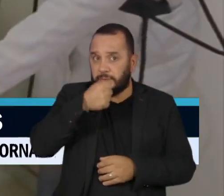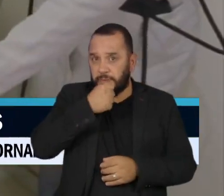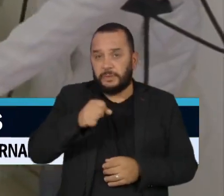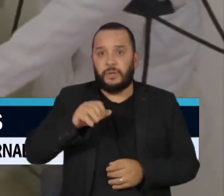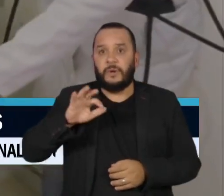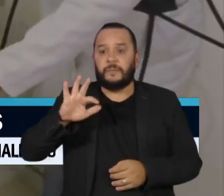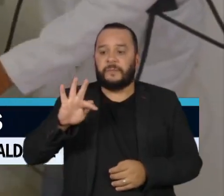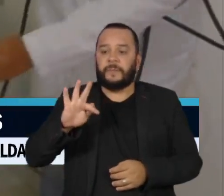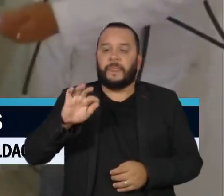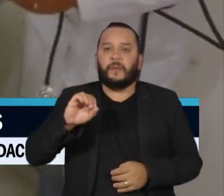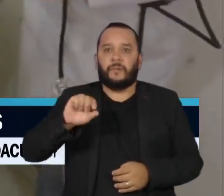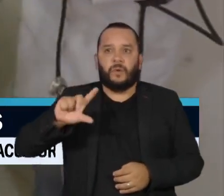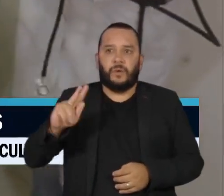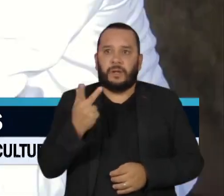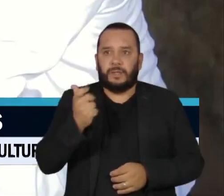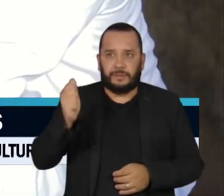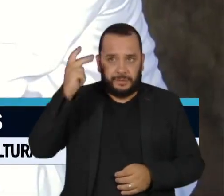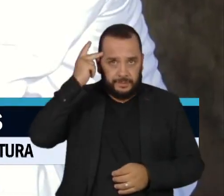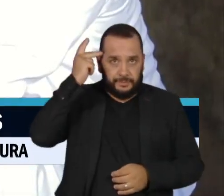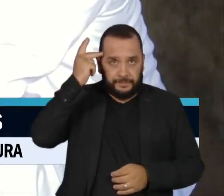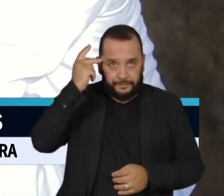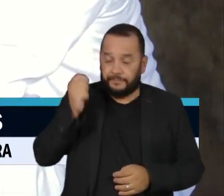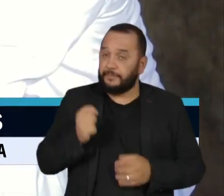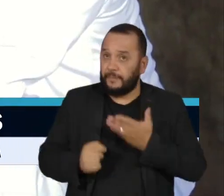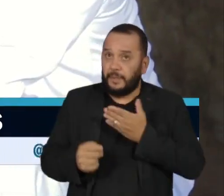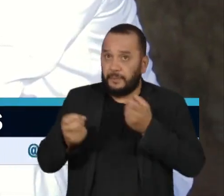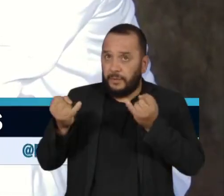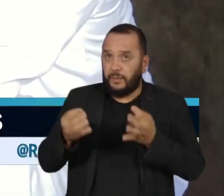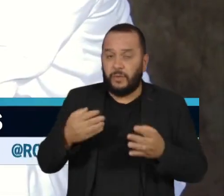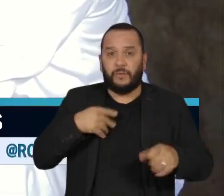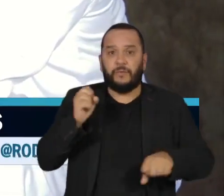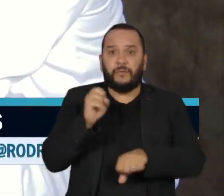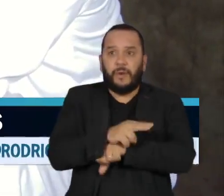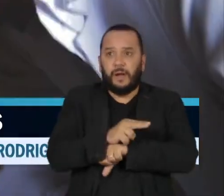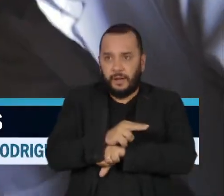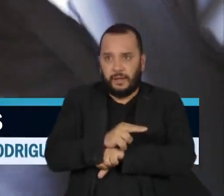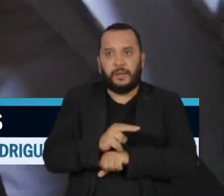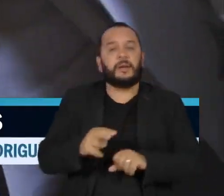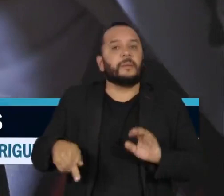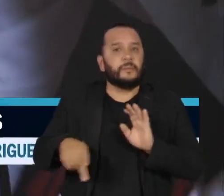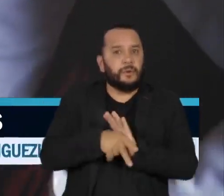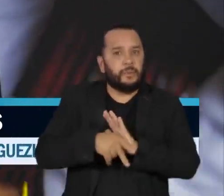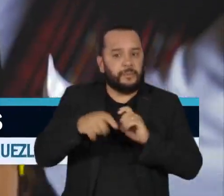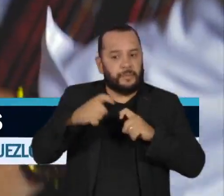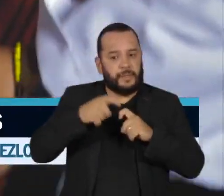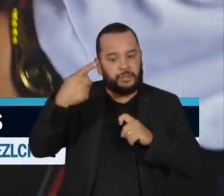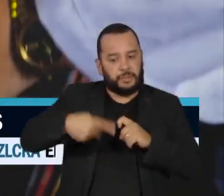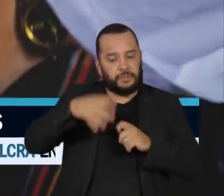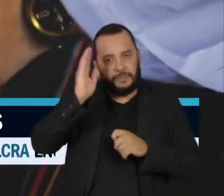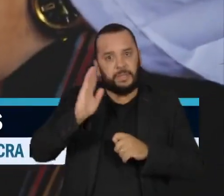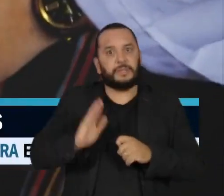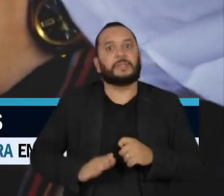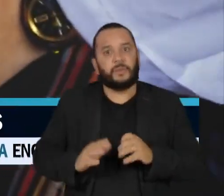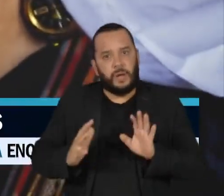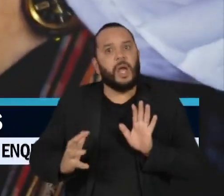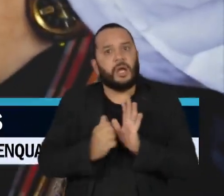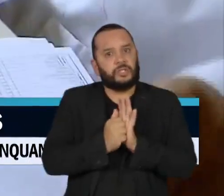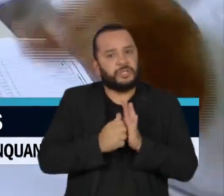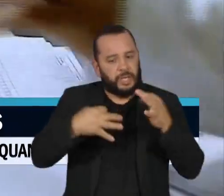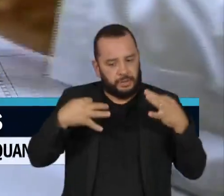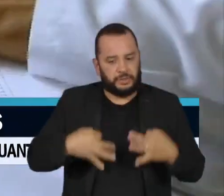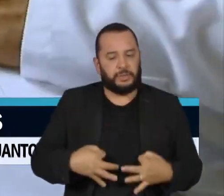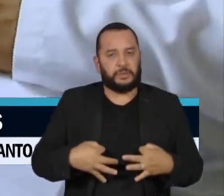o secretário explicou que as vagas devem ser oferecidas inicialmente aos médicos brasileiros com registro nos conselhos regionais